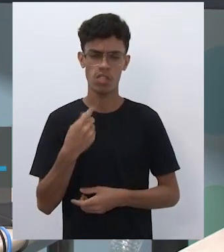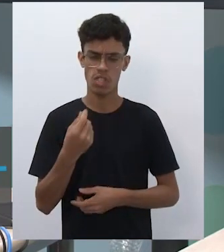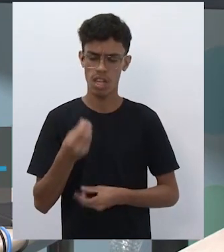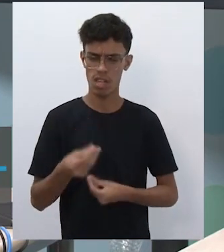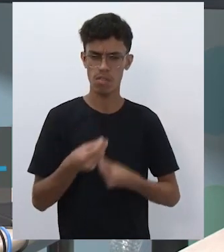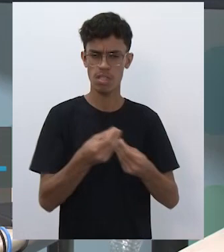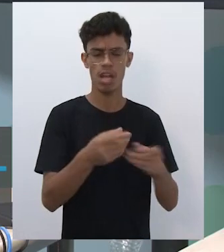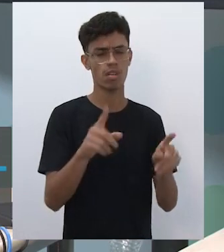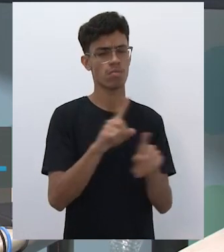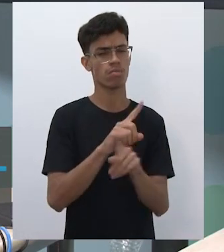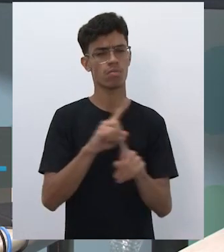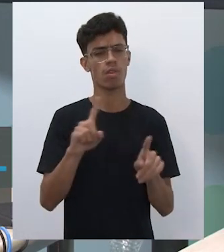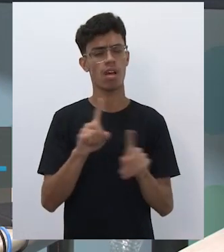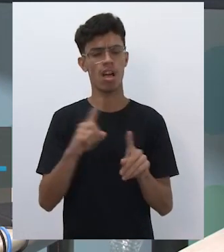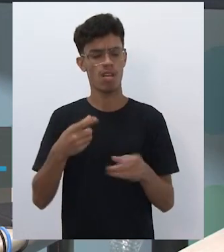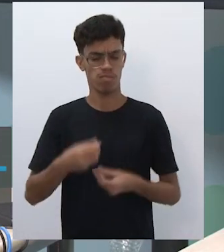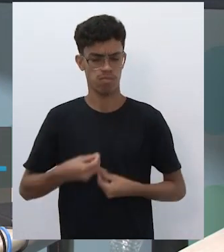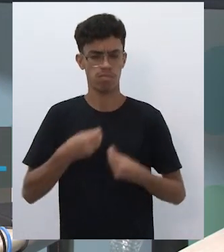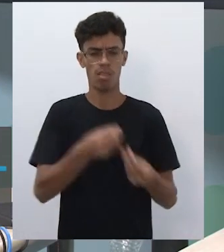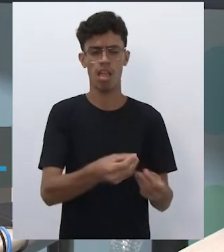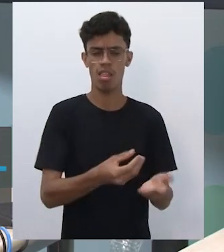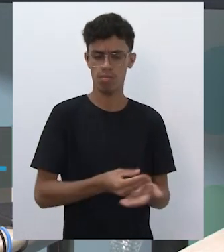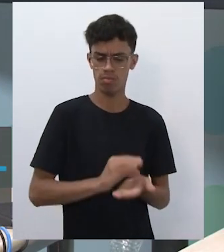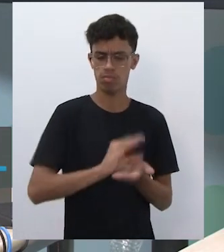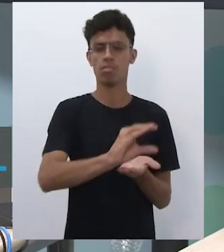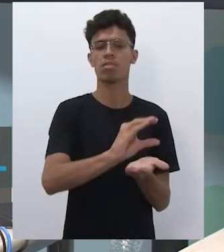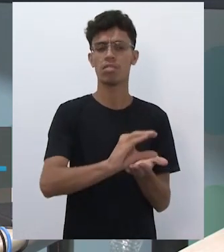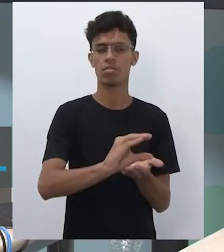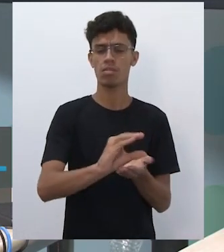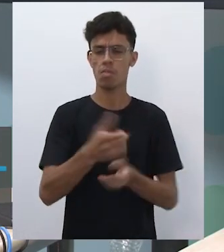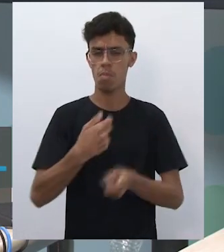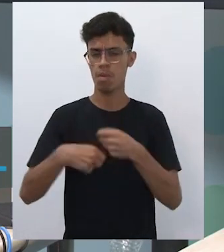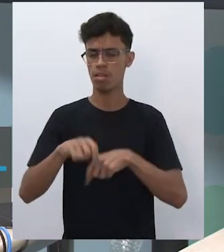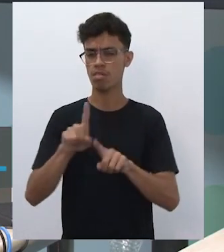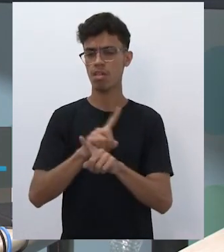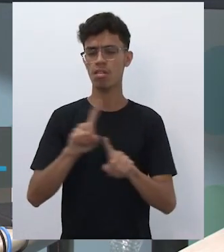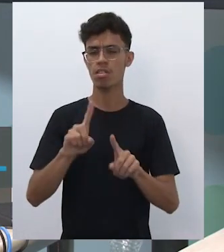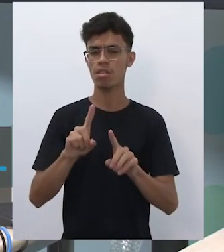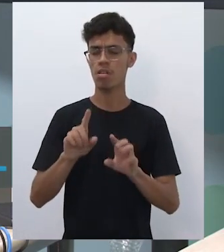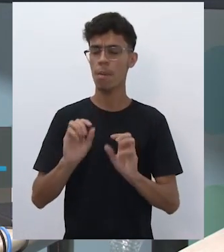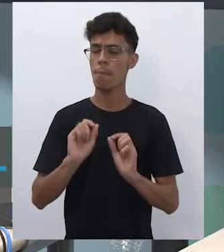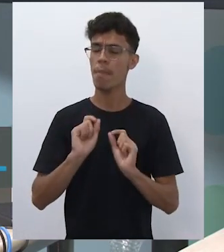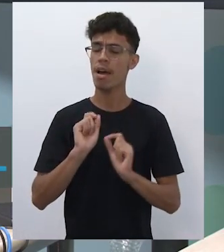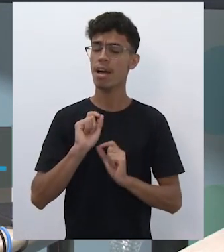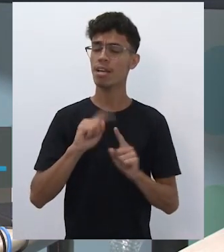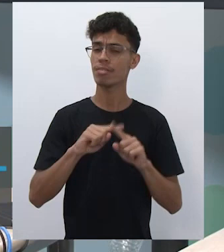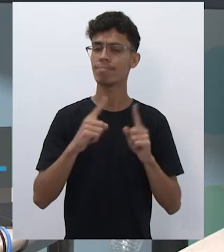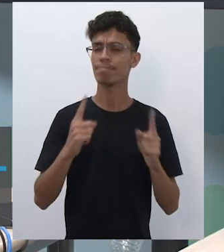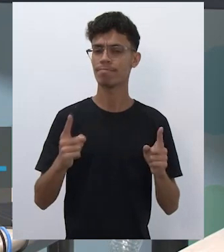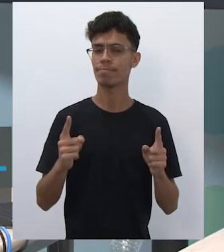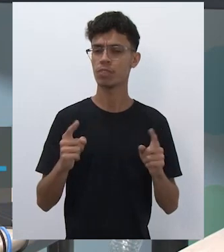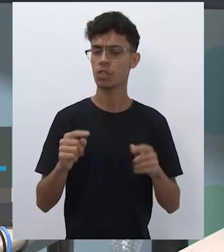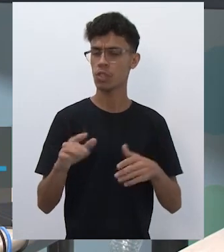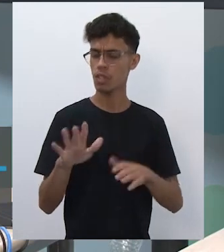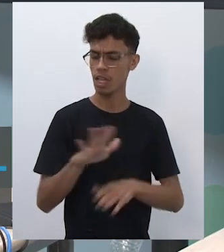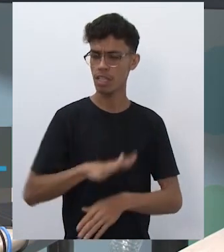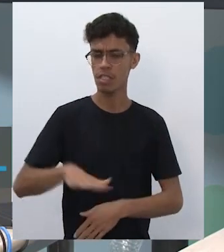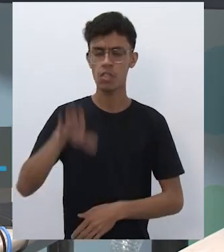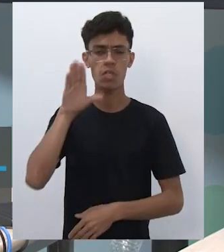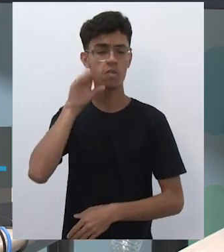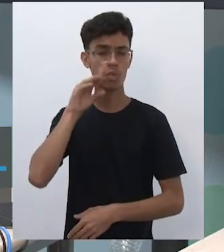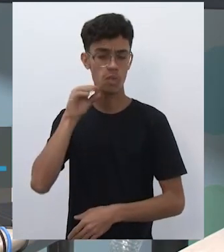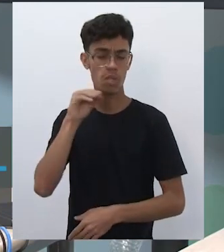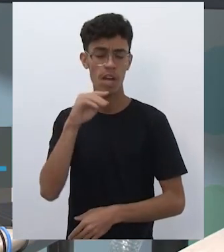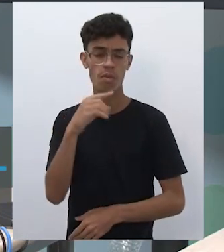dinheiro, não vou fazer nenhuma doação em recursos financeiros, mas eu vou aqui disponibilizar os meus funcionários